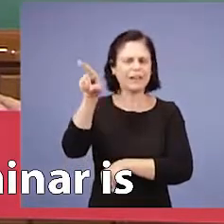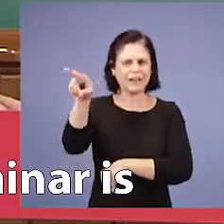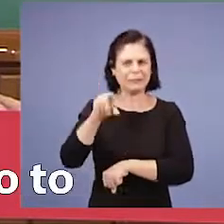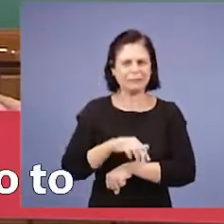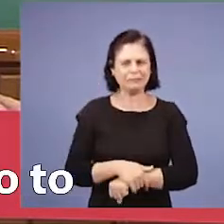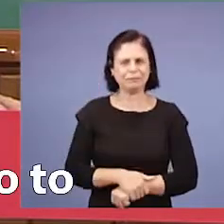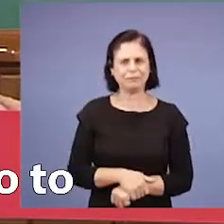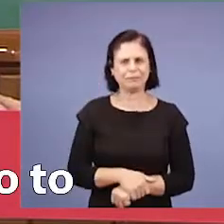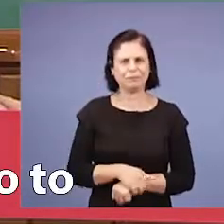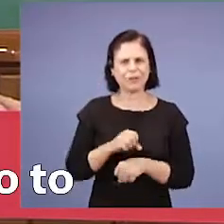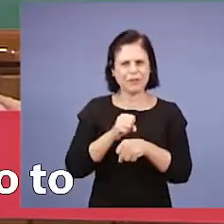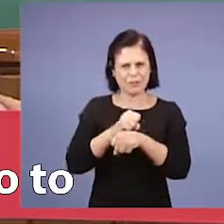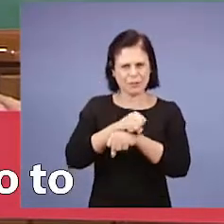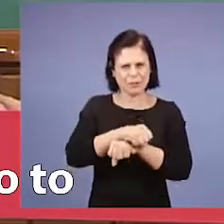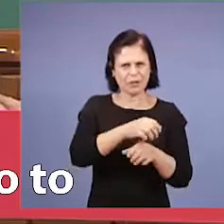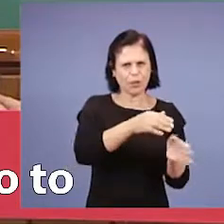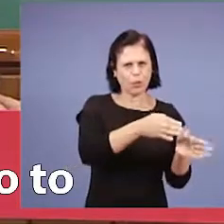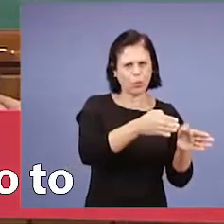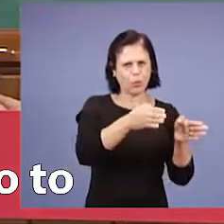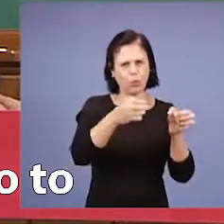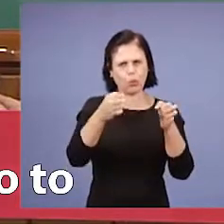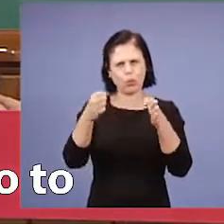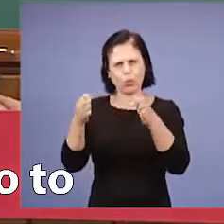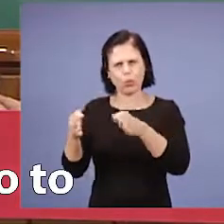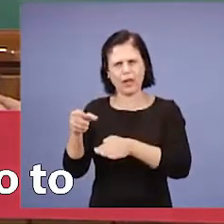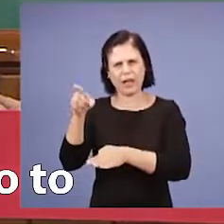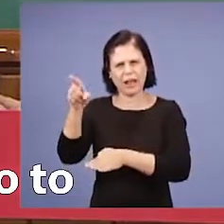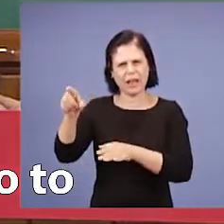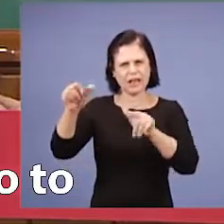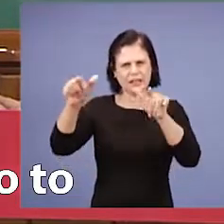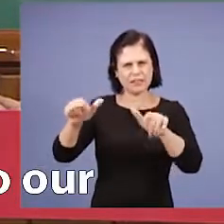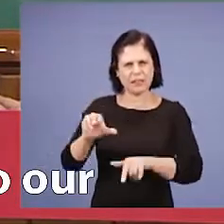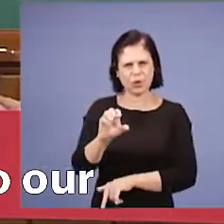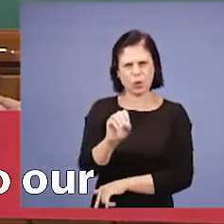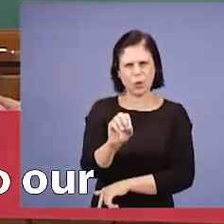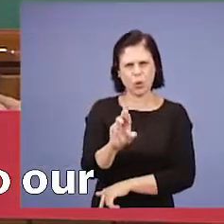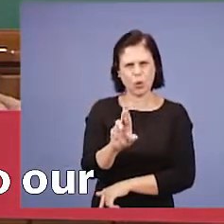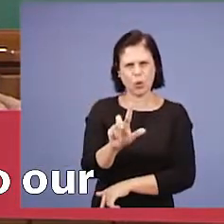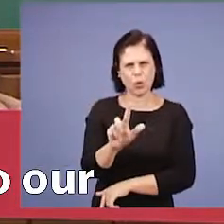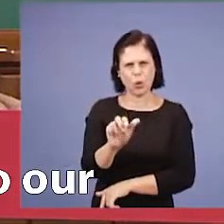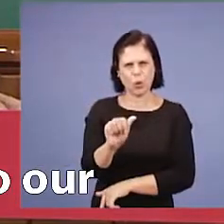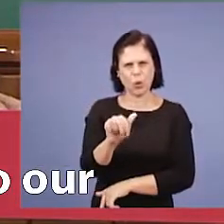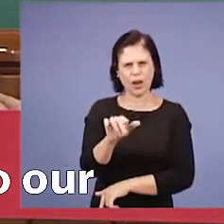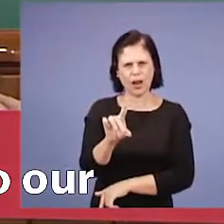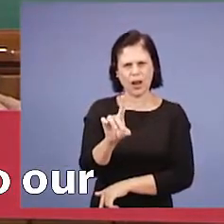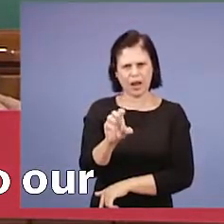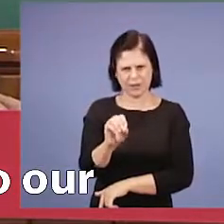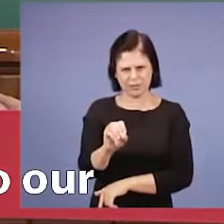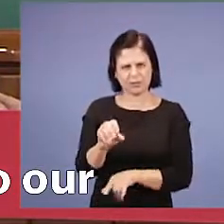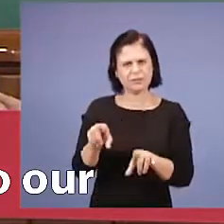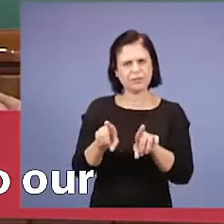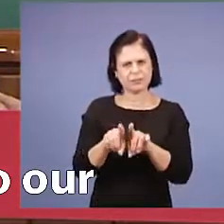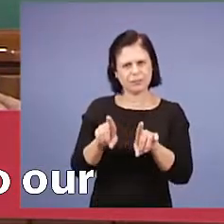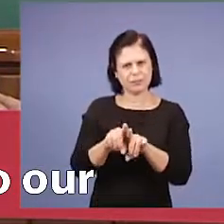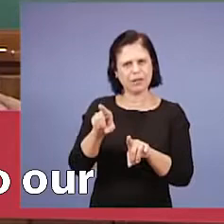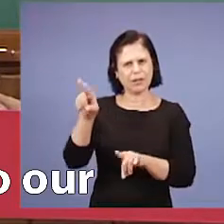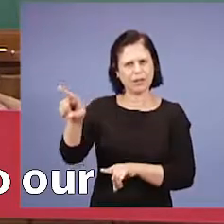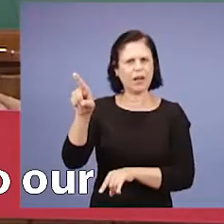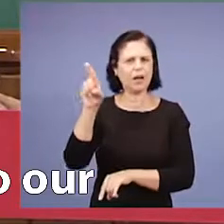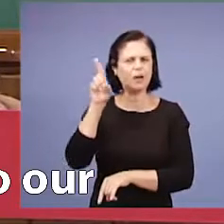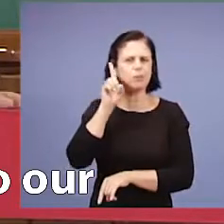está sendo processado em orlando e também para o grupo d na cidade